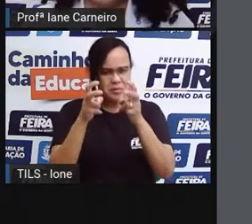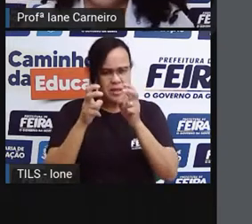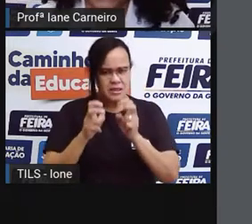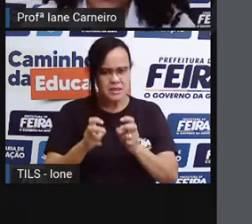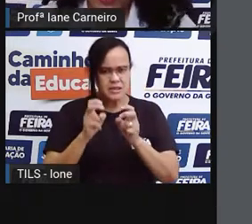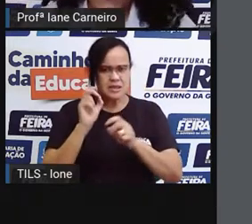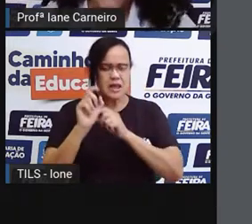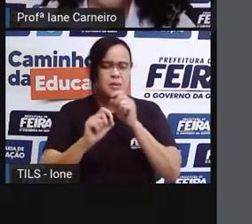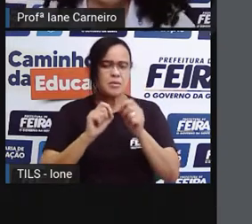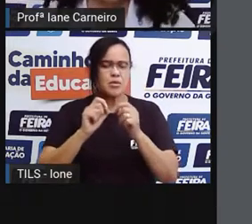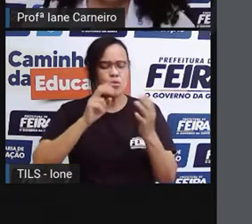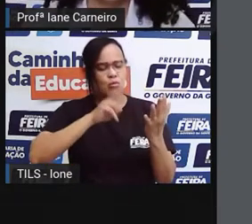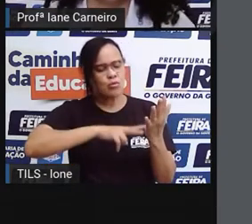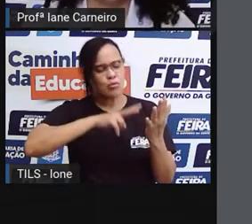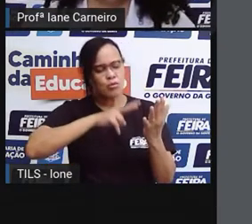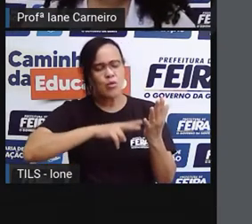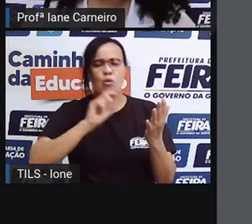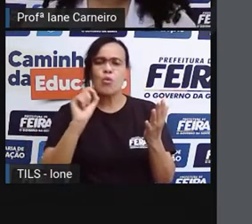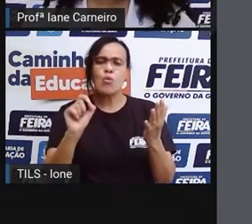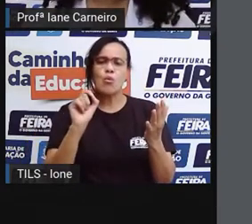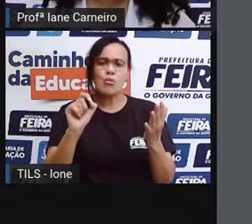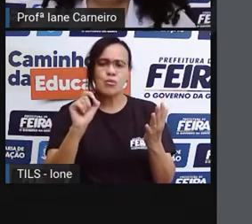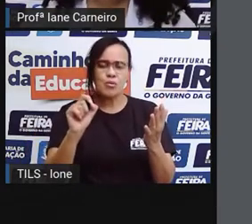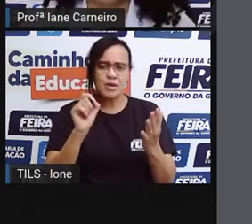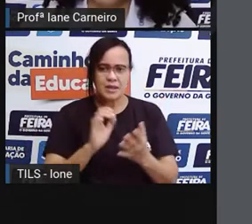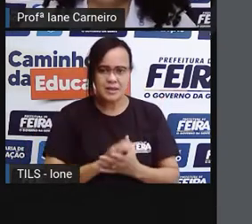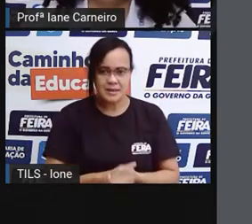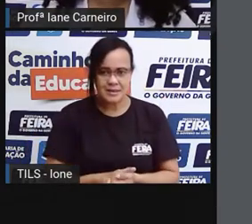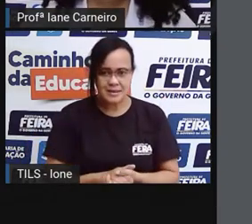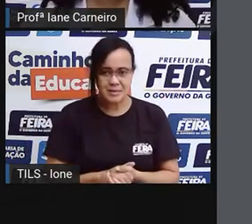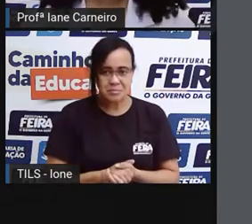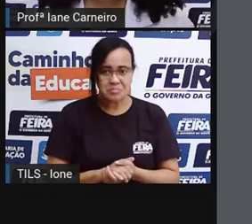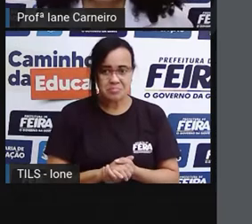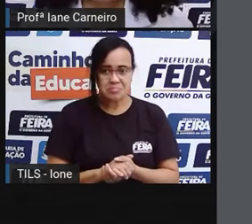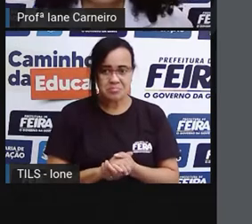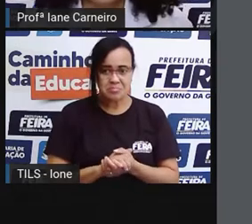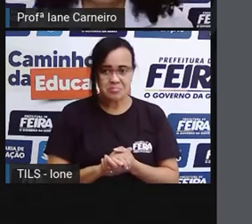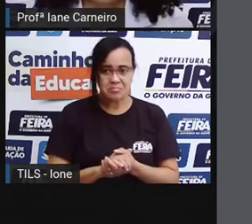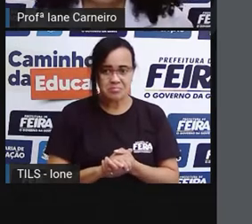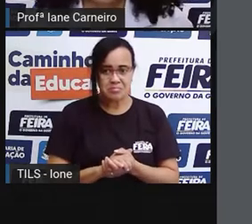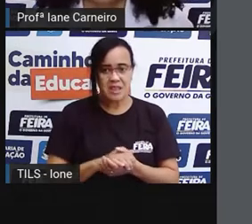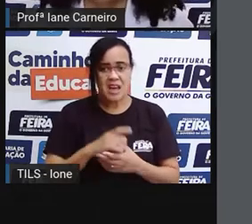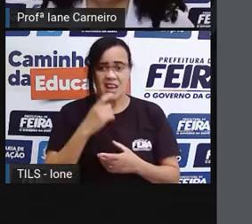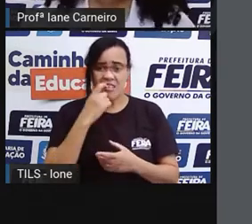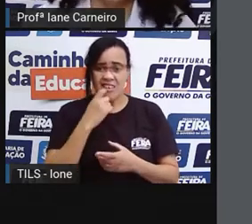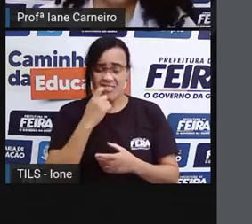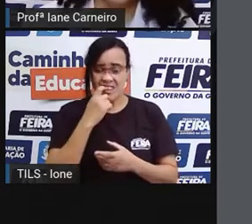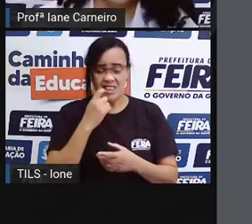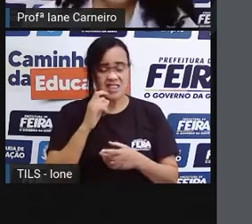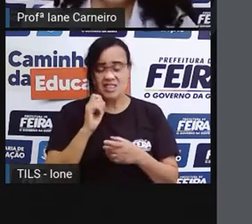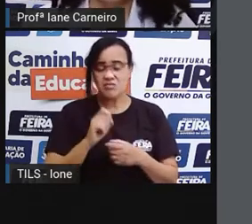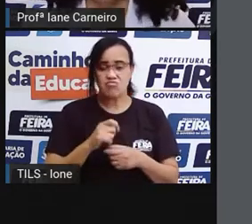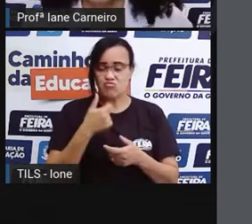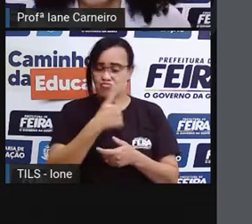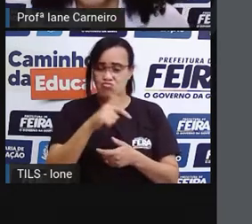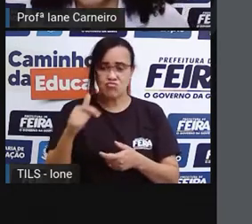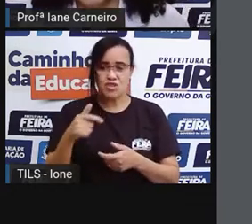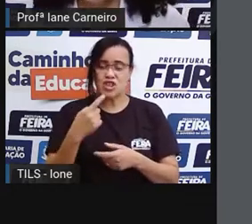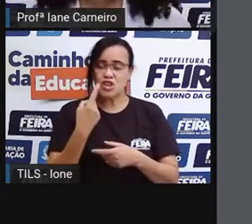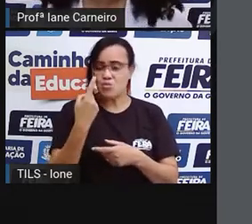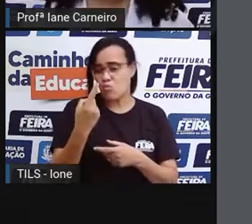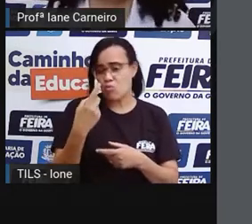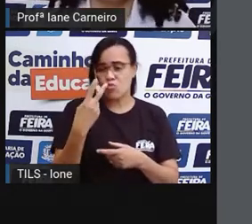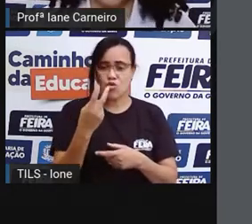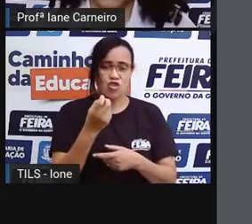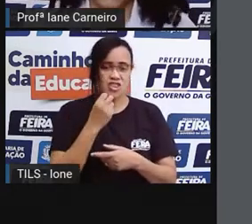falar, tá joia? Não faz mal ter um dente a menos. Ou dois, ou